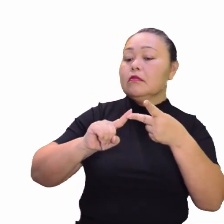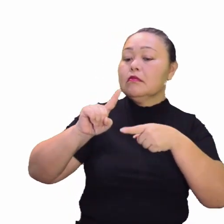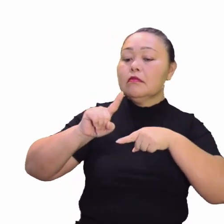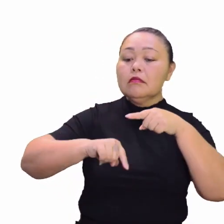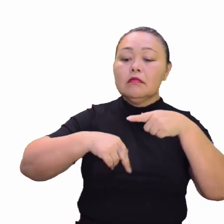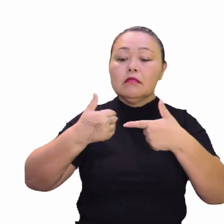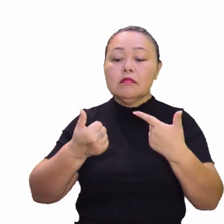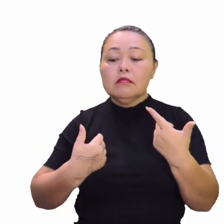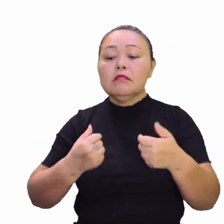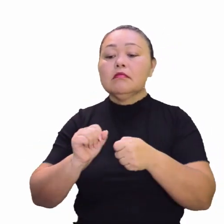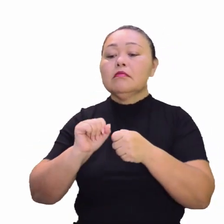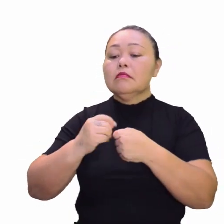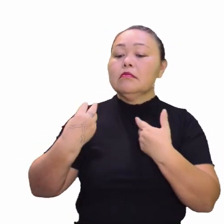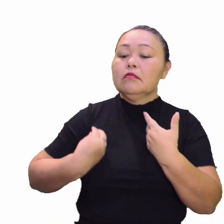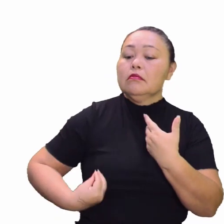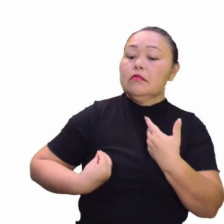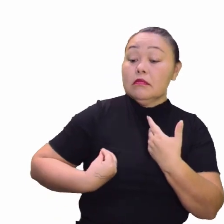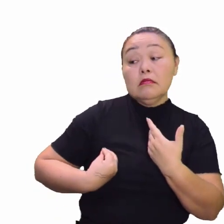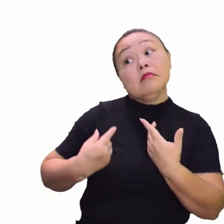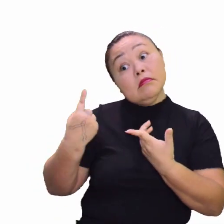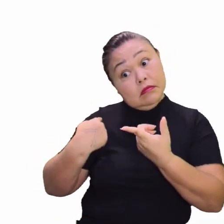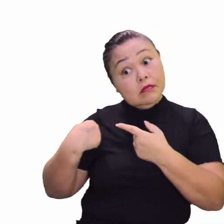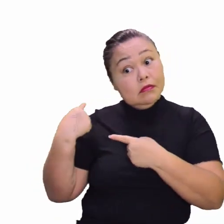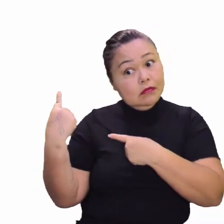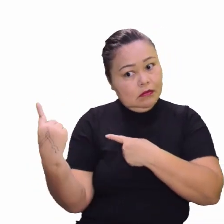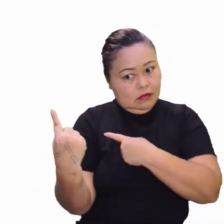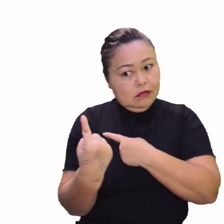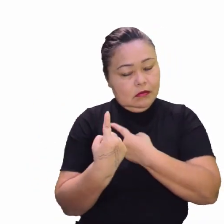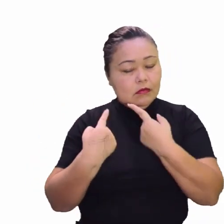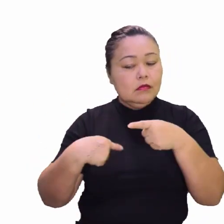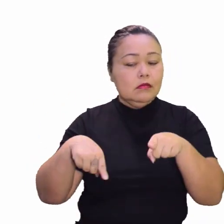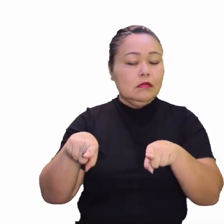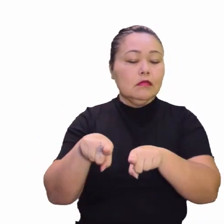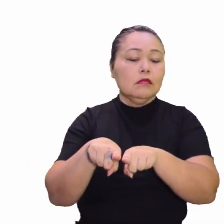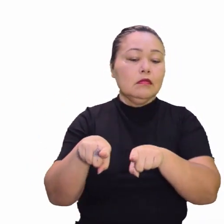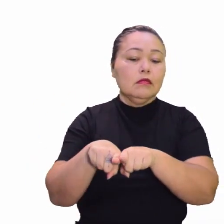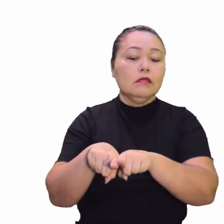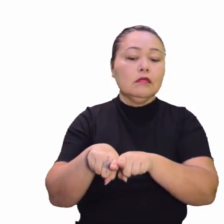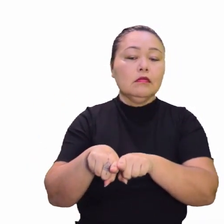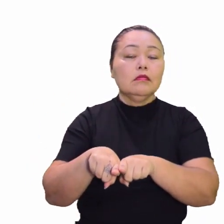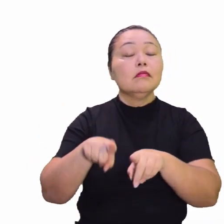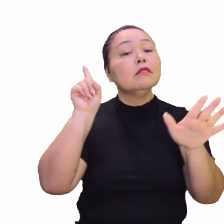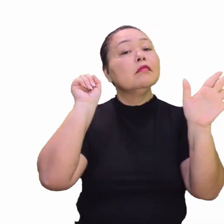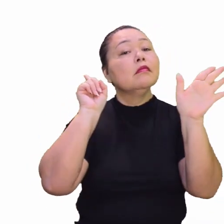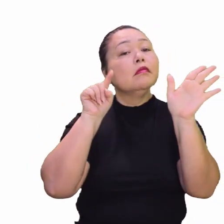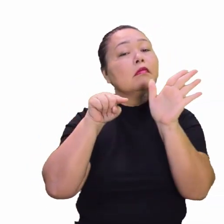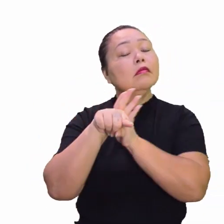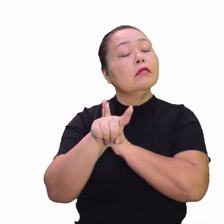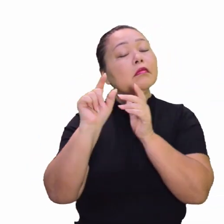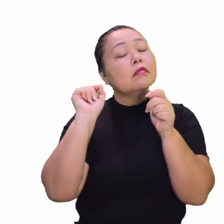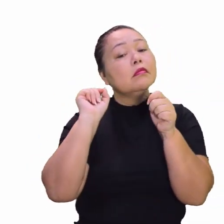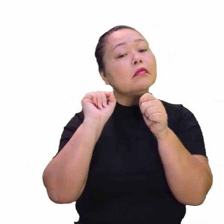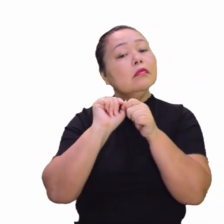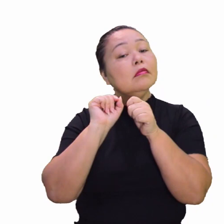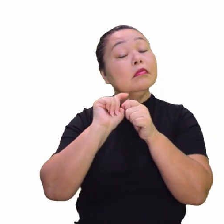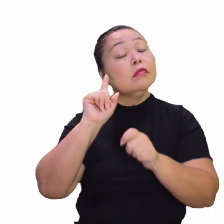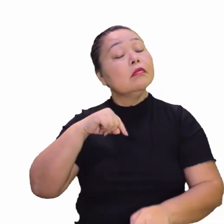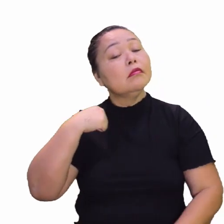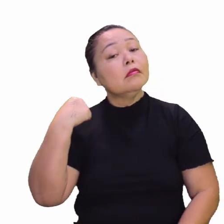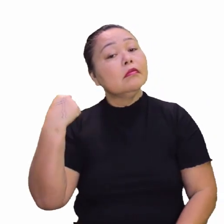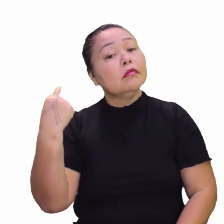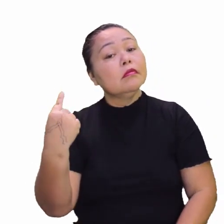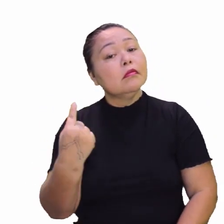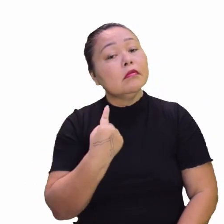vivos, animais, inclusive nós. A pergunta que eu faço é, Rogério, se